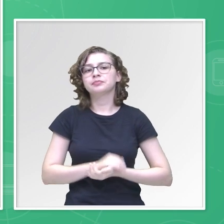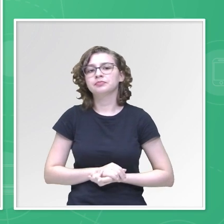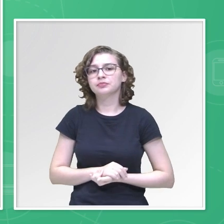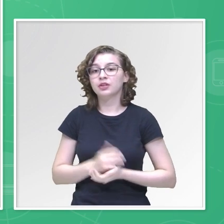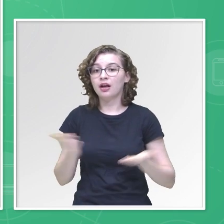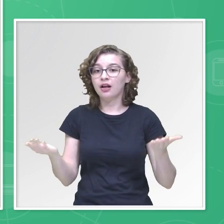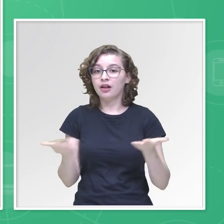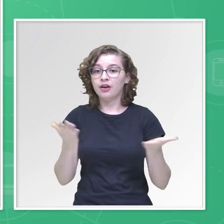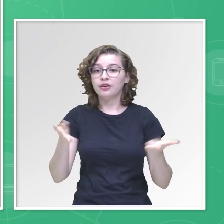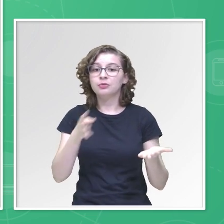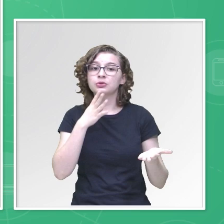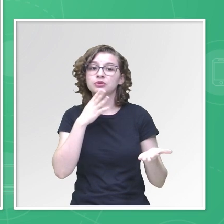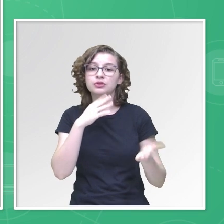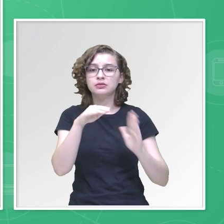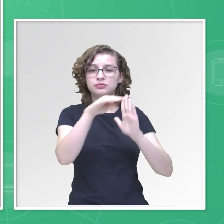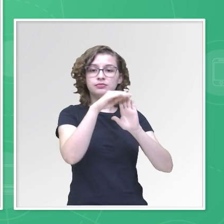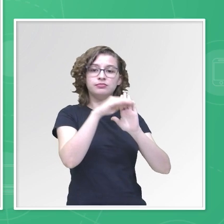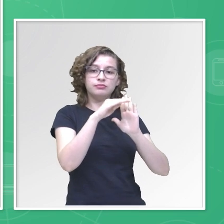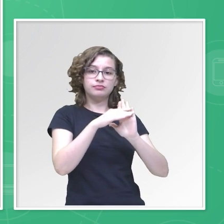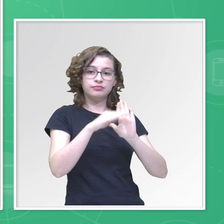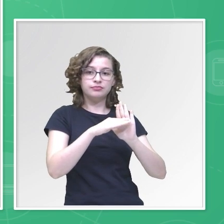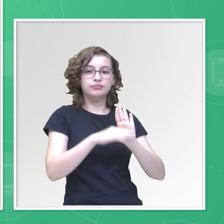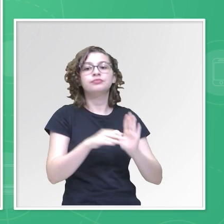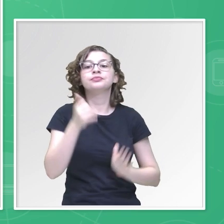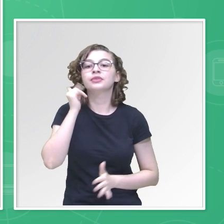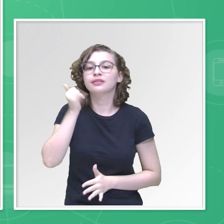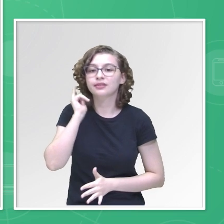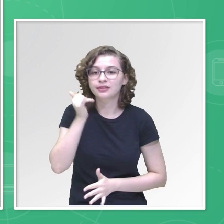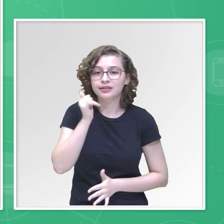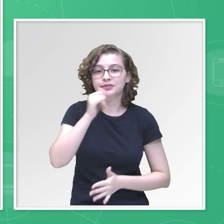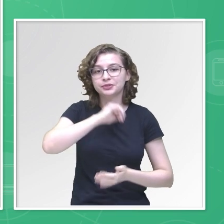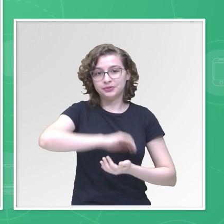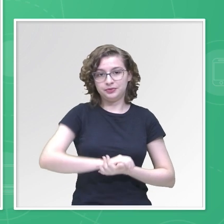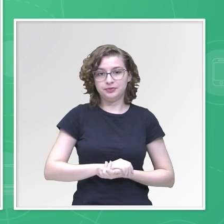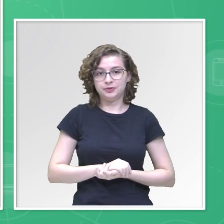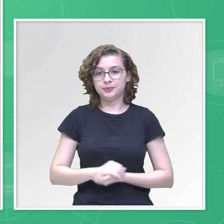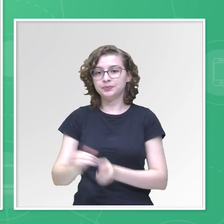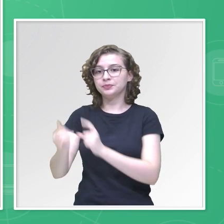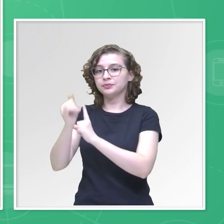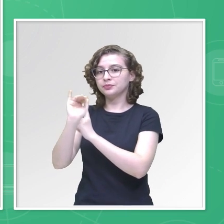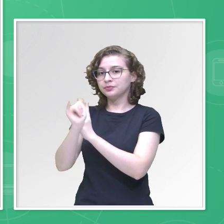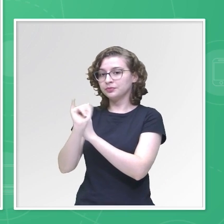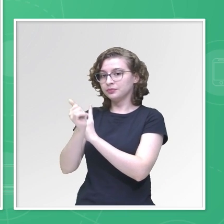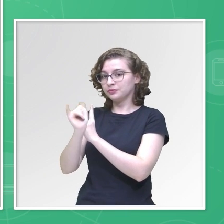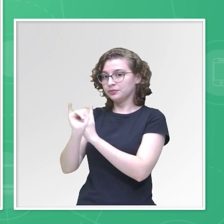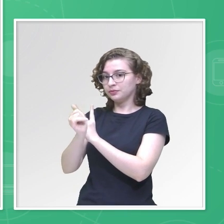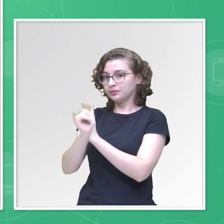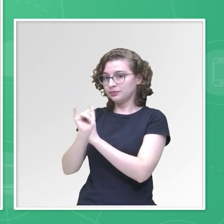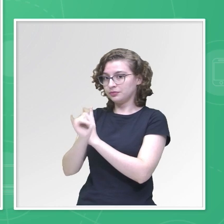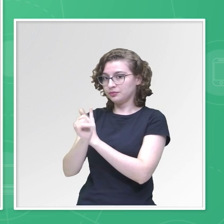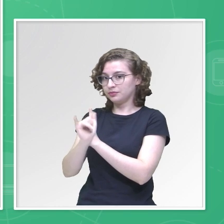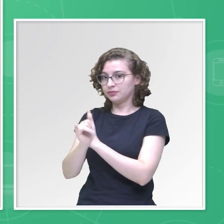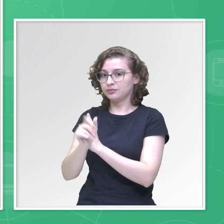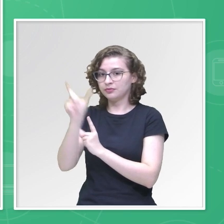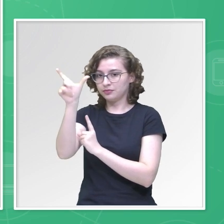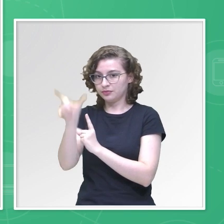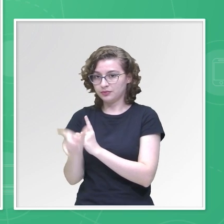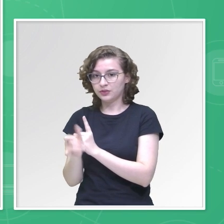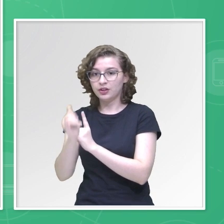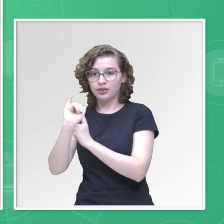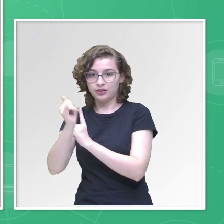da narrativa muito bem nós temos o narrador gente o que é o narrador